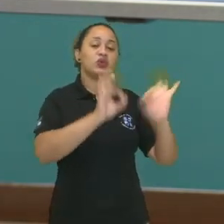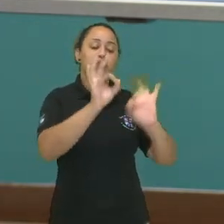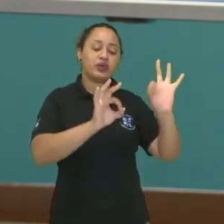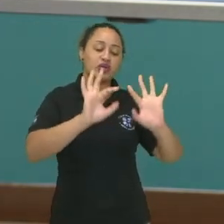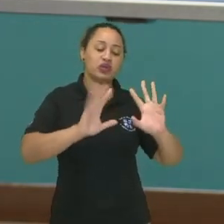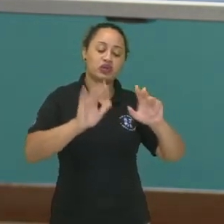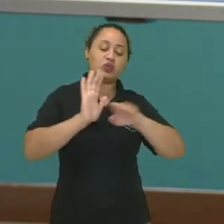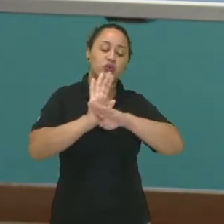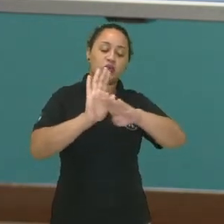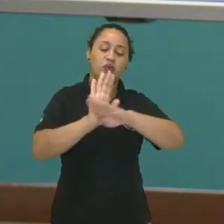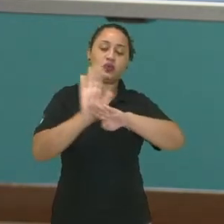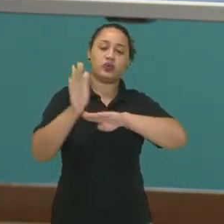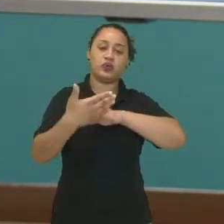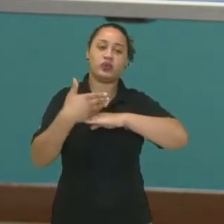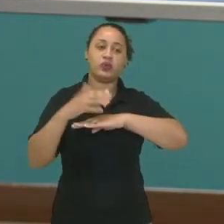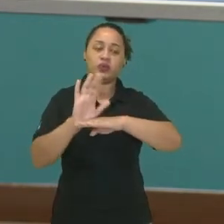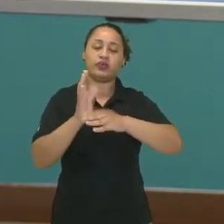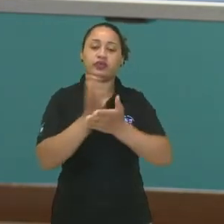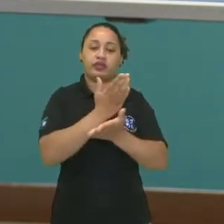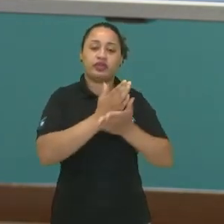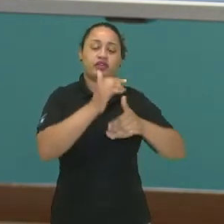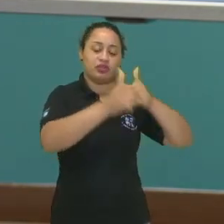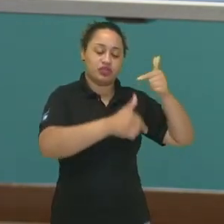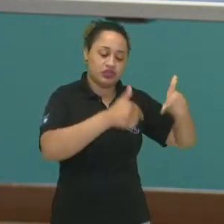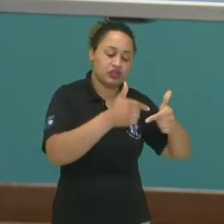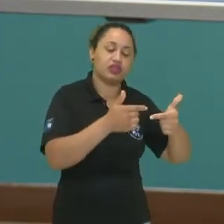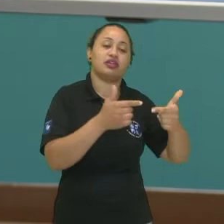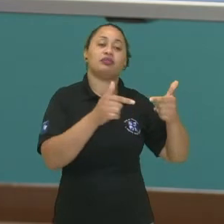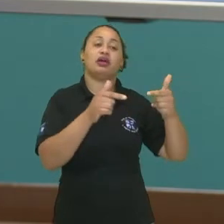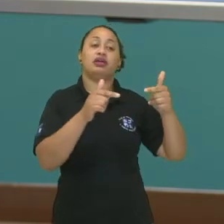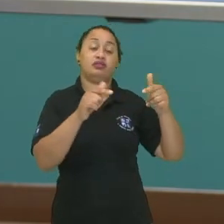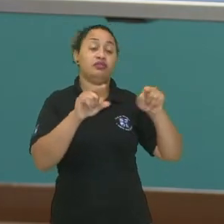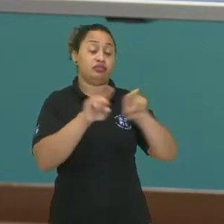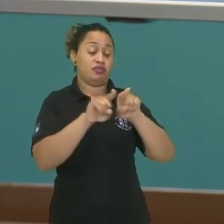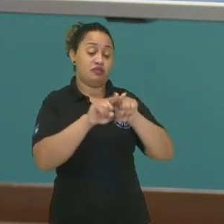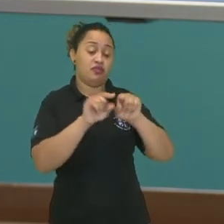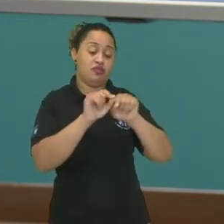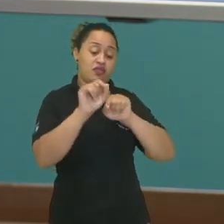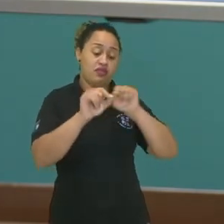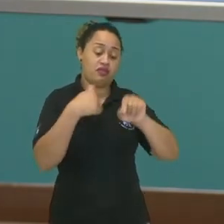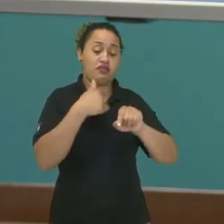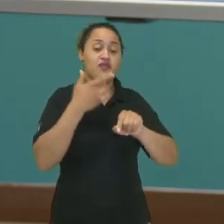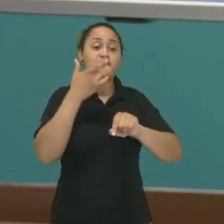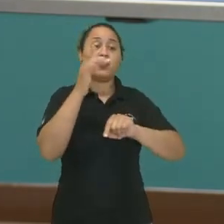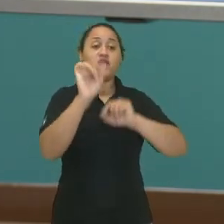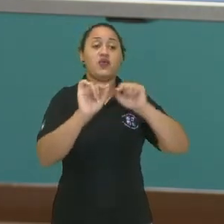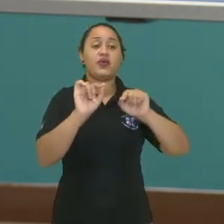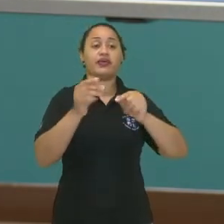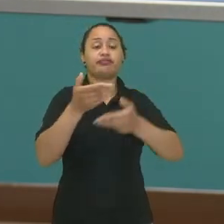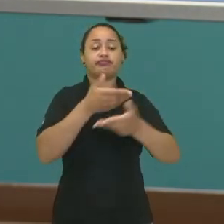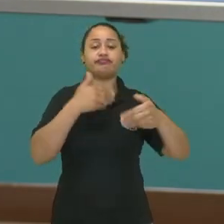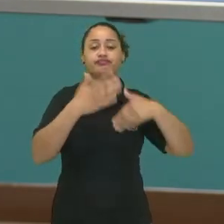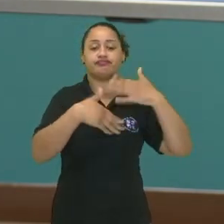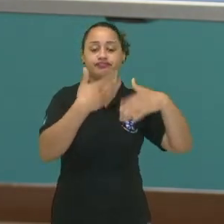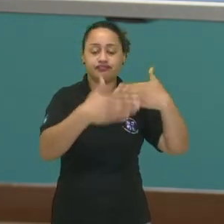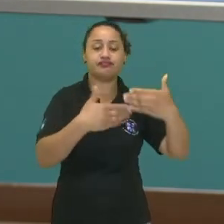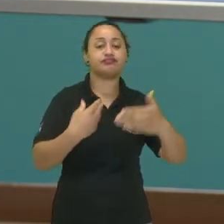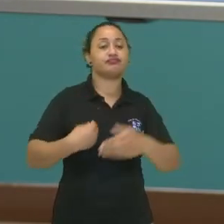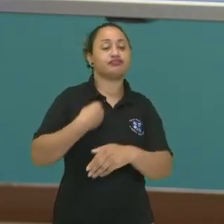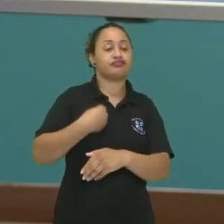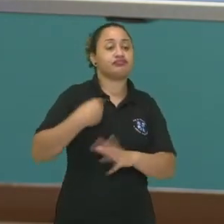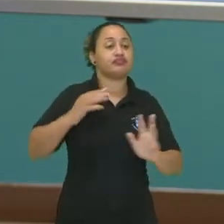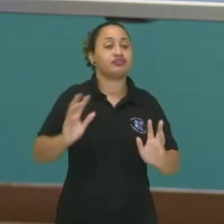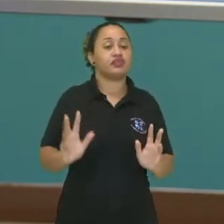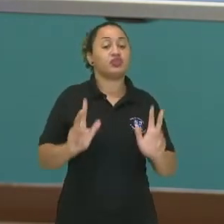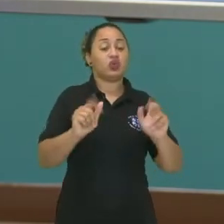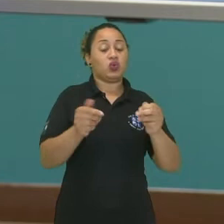né, ocorre uma divisão ali de trabalho entre eles, facilitando, portanto, a sobrevivência e